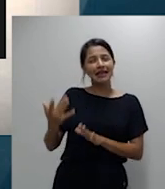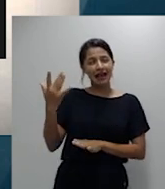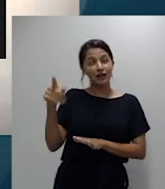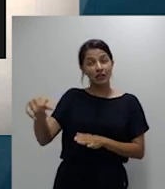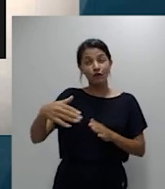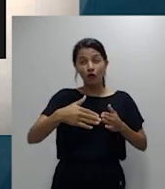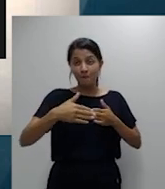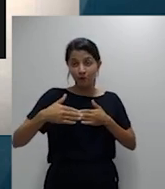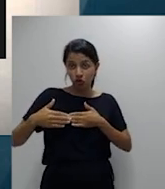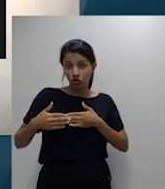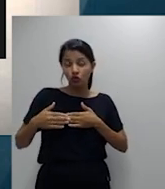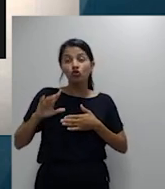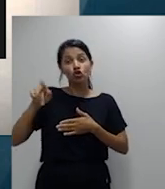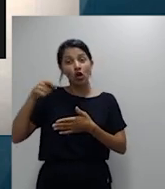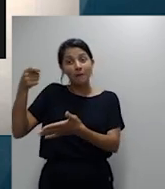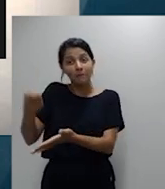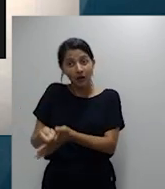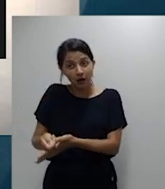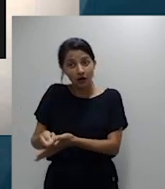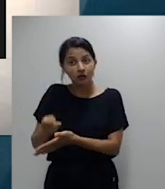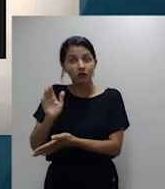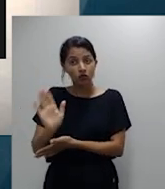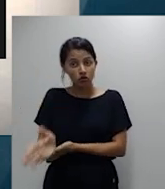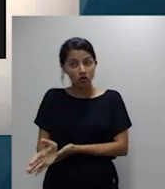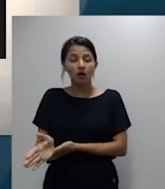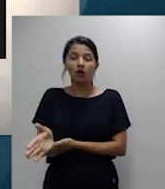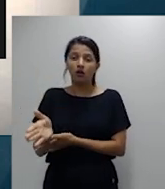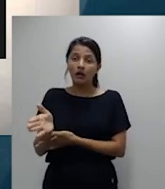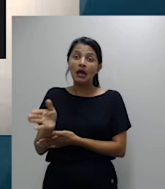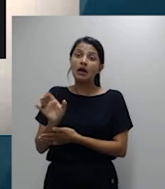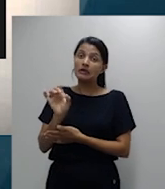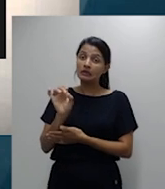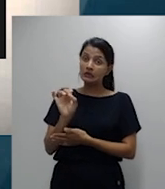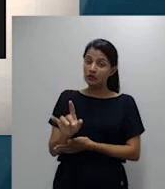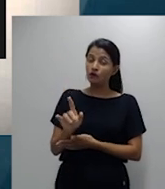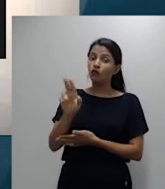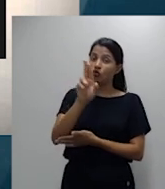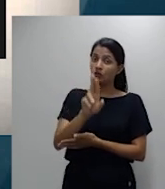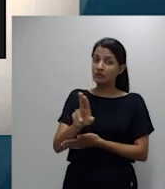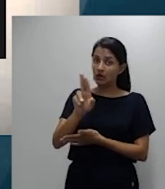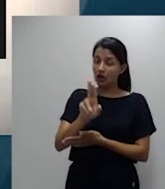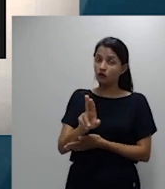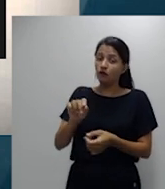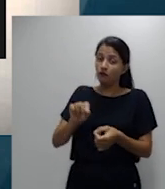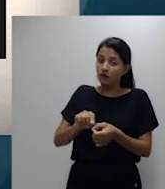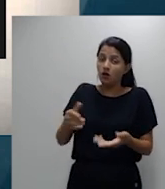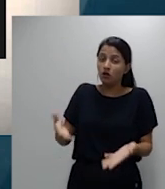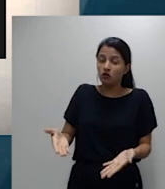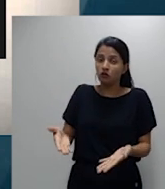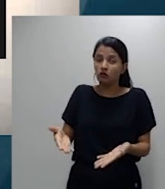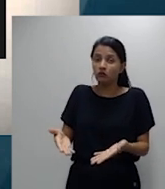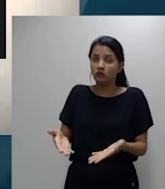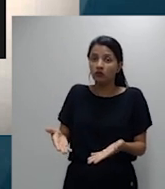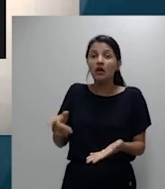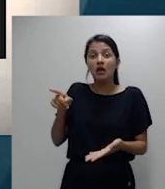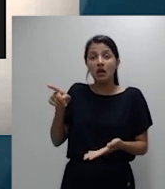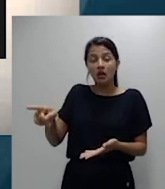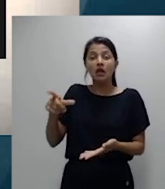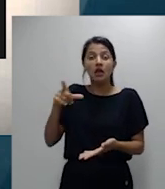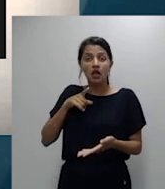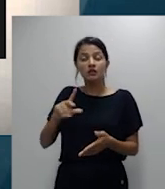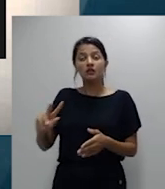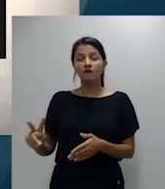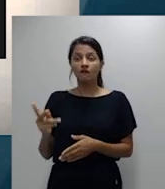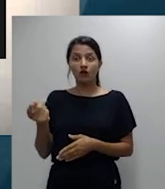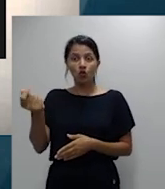solicitada por ele foi paga ele se ela havia tido a gente somente é feita ou seja seria havia escondido os